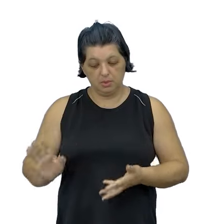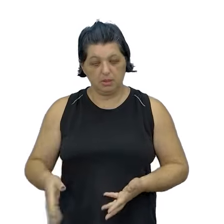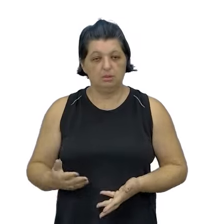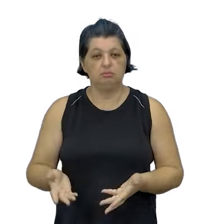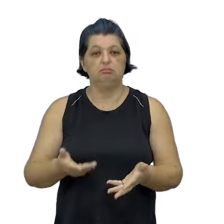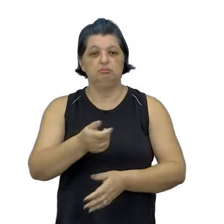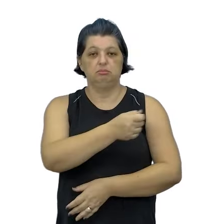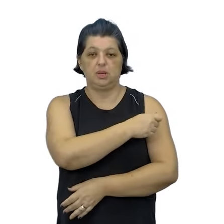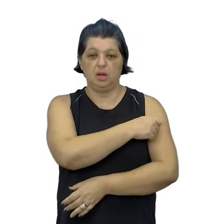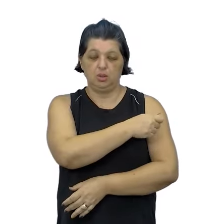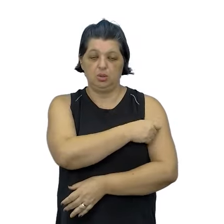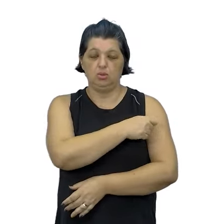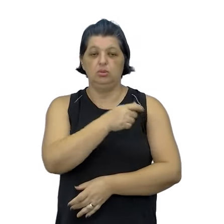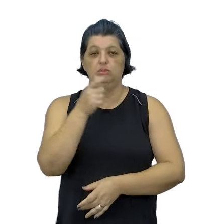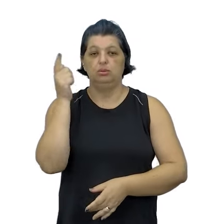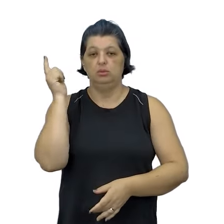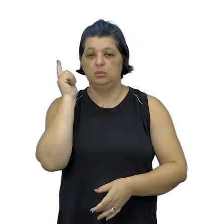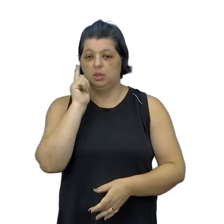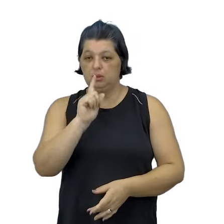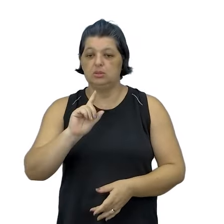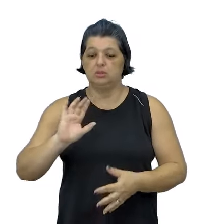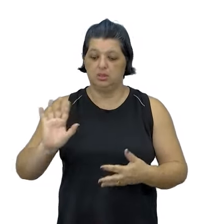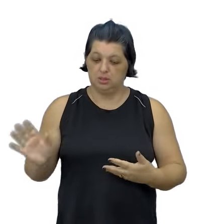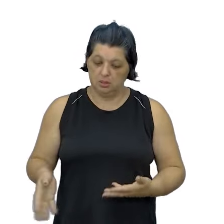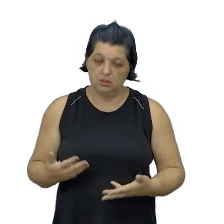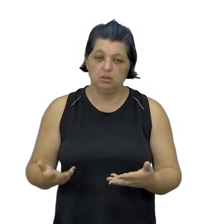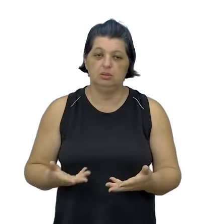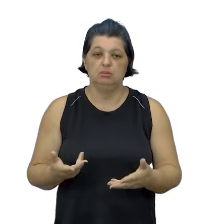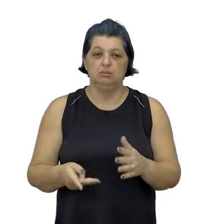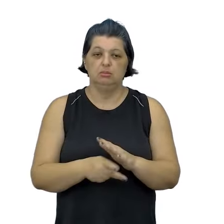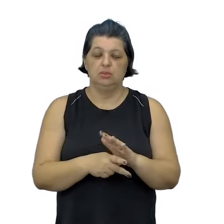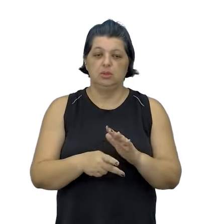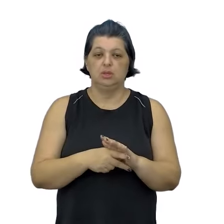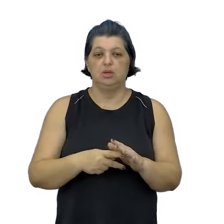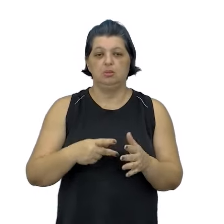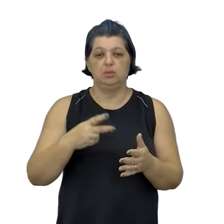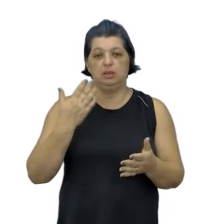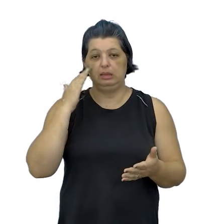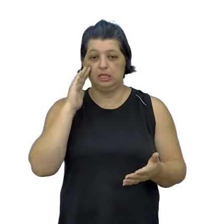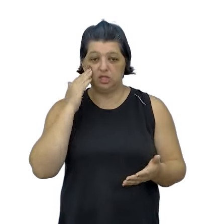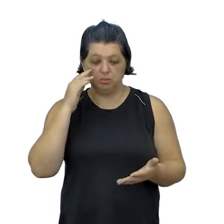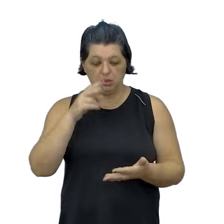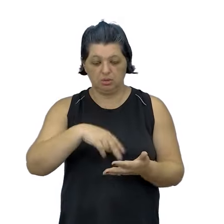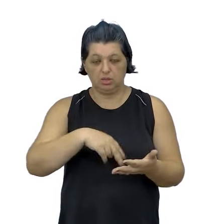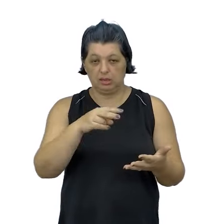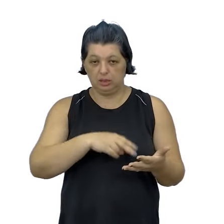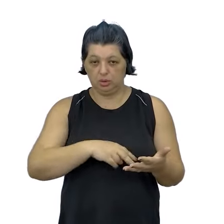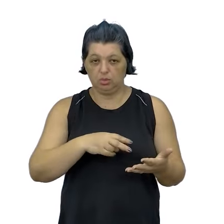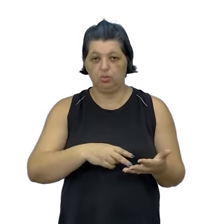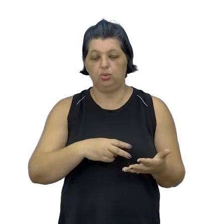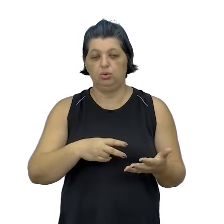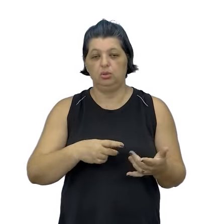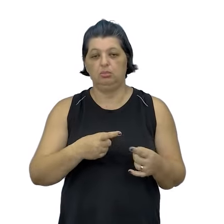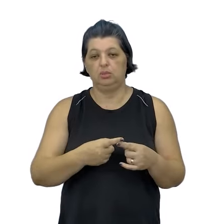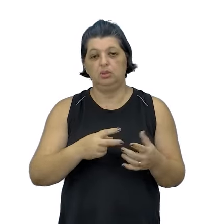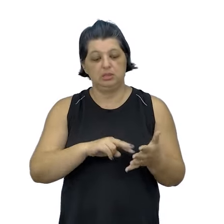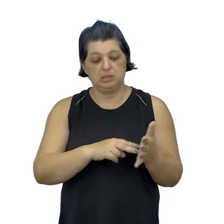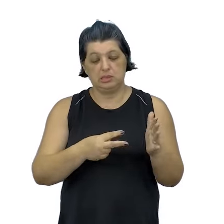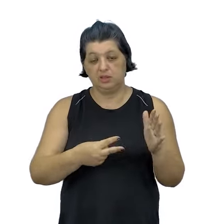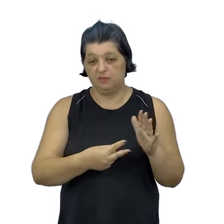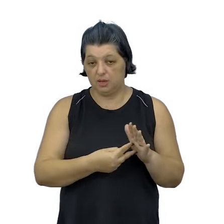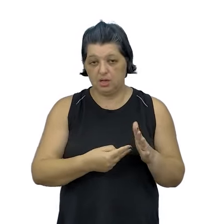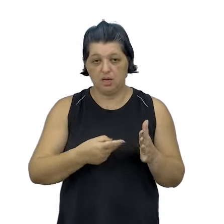alunos, para que você ative esses conhecimentos prévios que eles têm sobre a leitura e para que eles vejam sentido naquilo